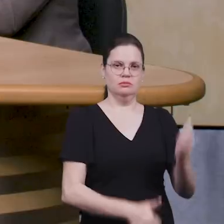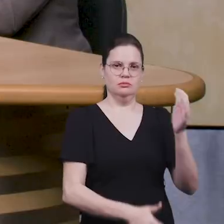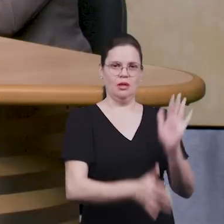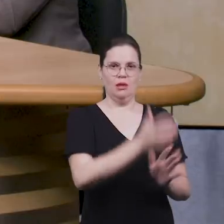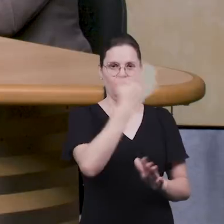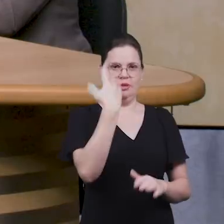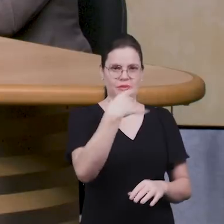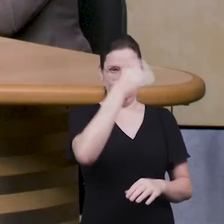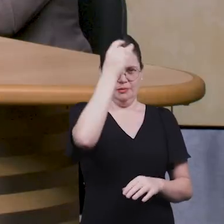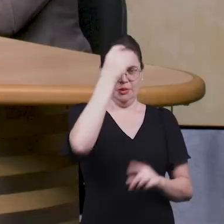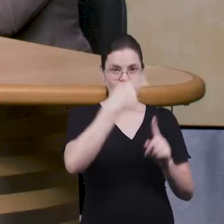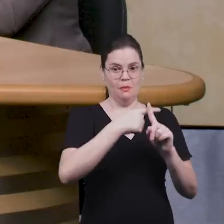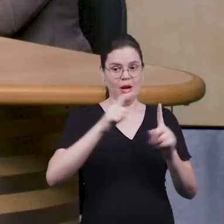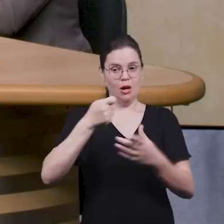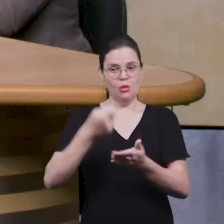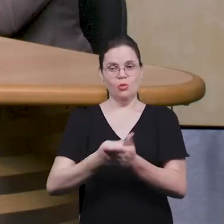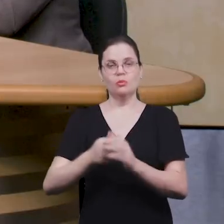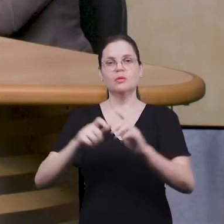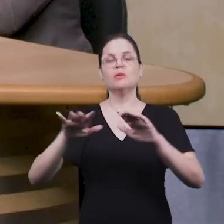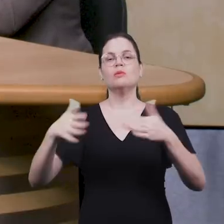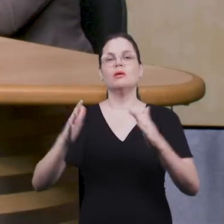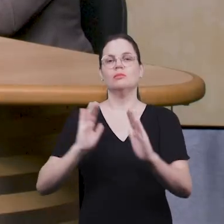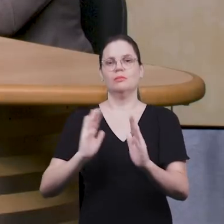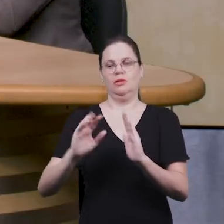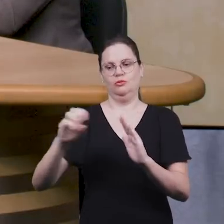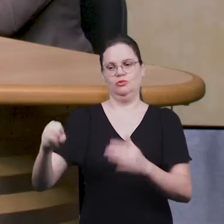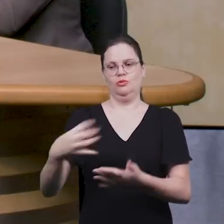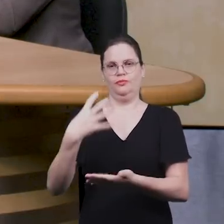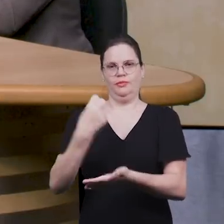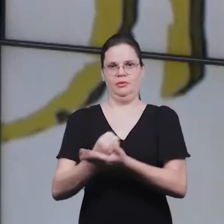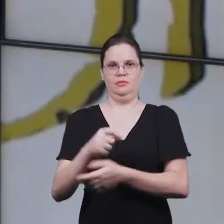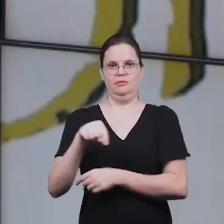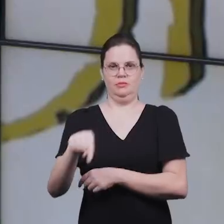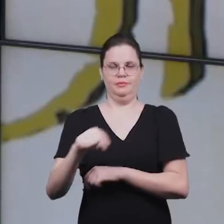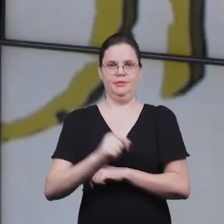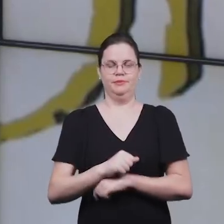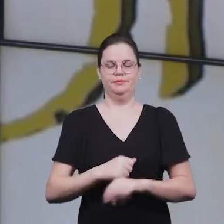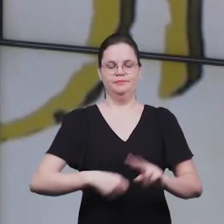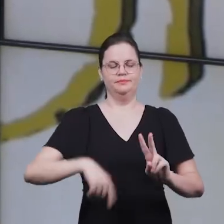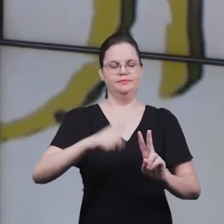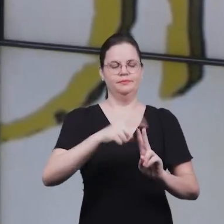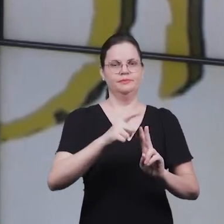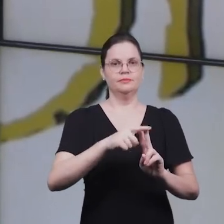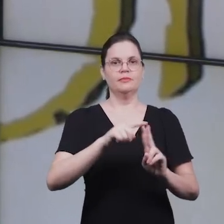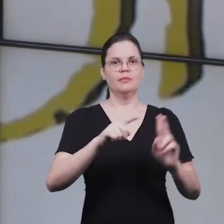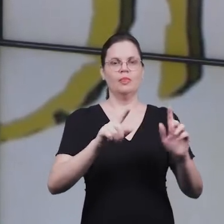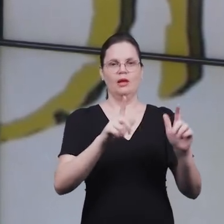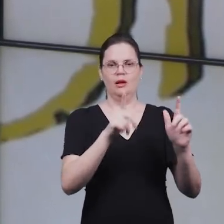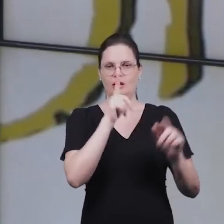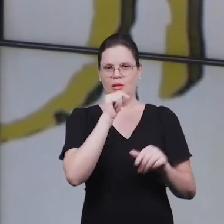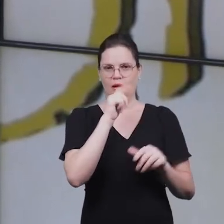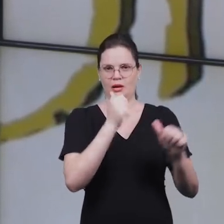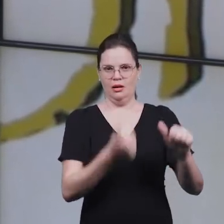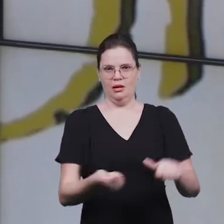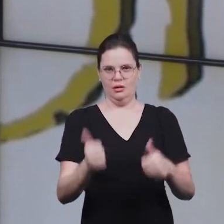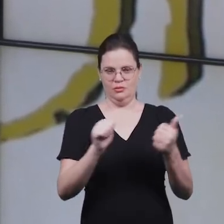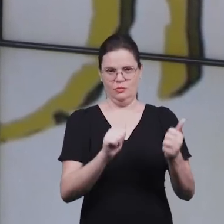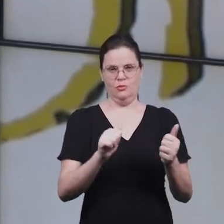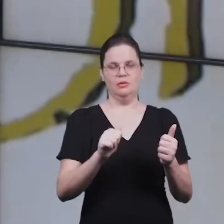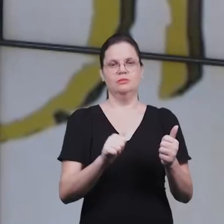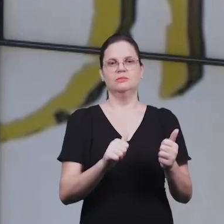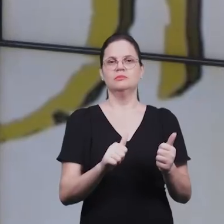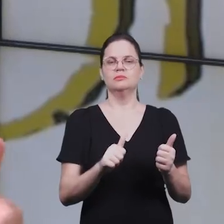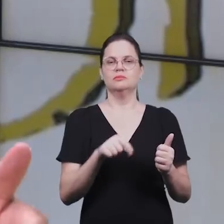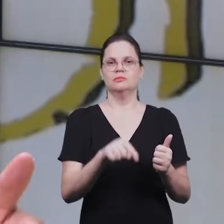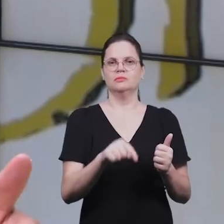vai ser cumprido no Novo Testamento. Da mesma forma, o batismo nas águas, ele surge como uma experiência no ministério